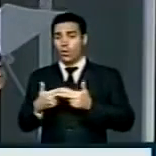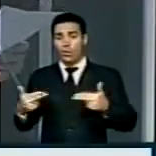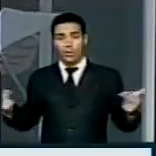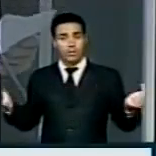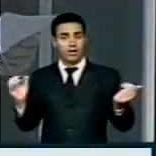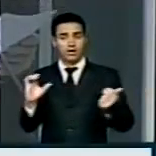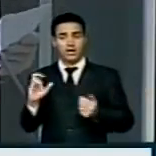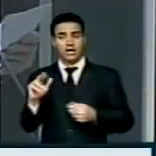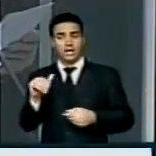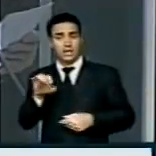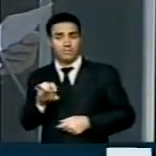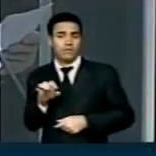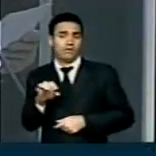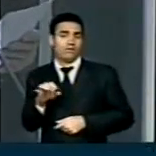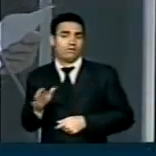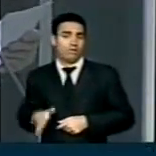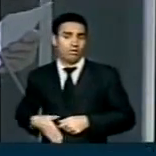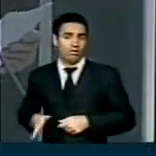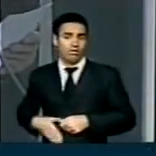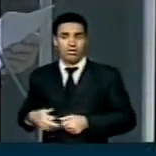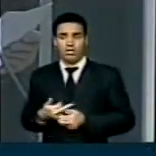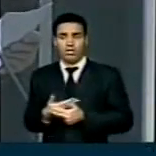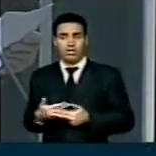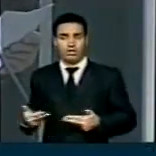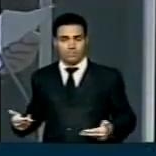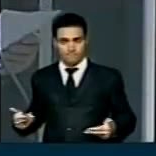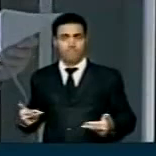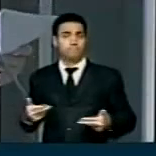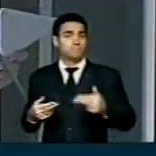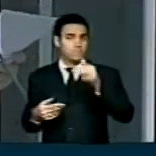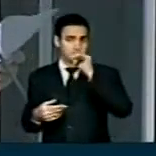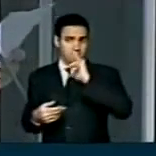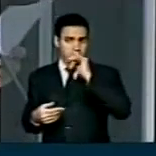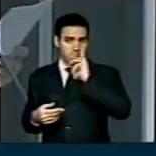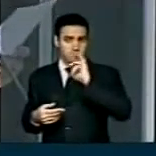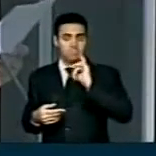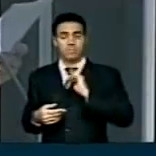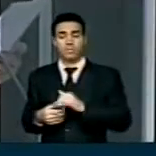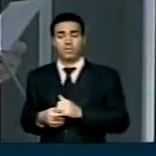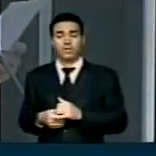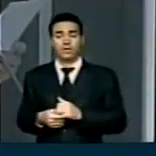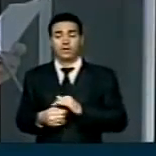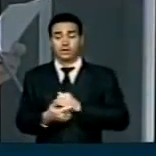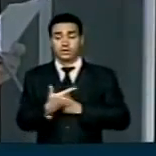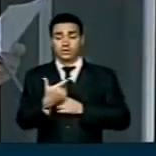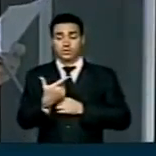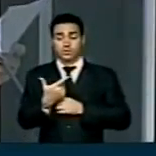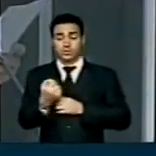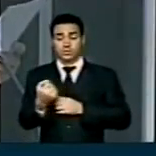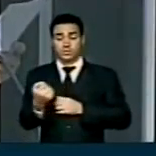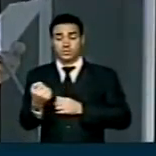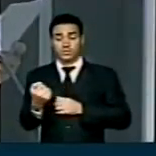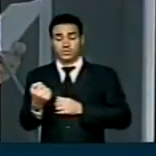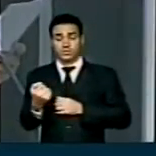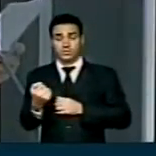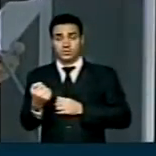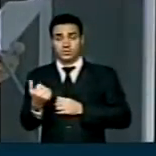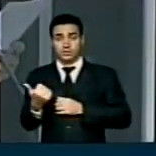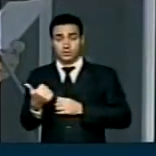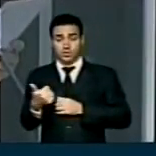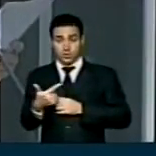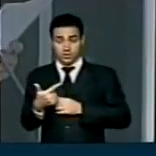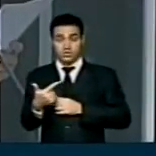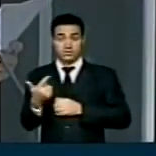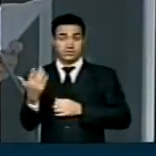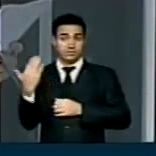os senhores terem uma ideia, meus caros deputados e povo brasileiro, em 2012,